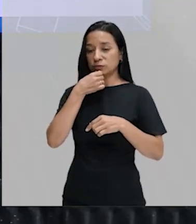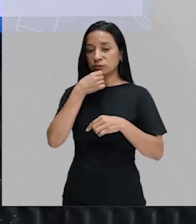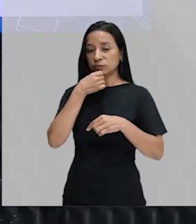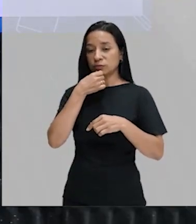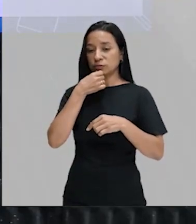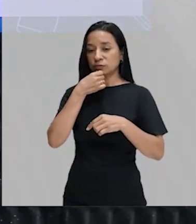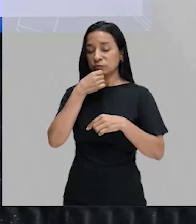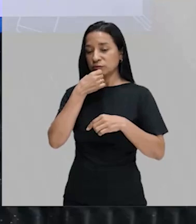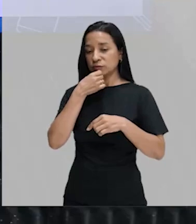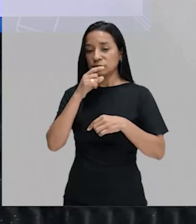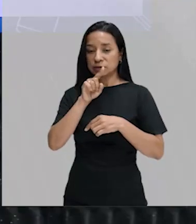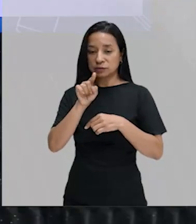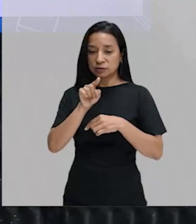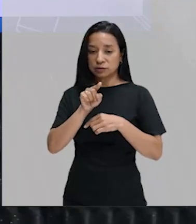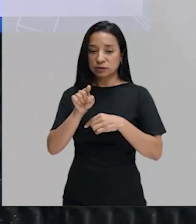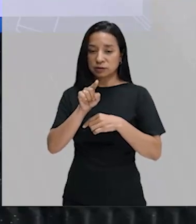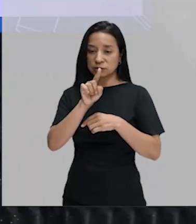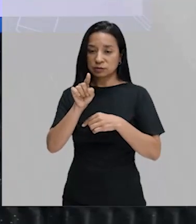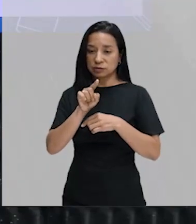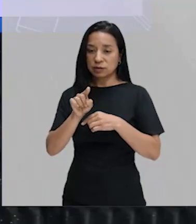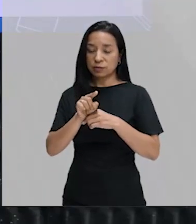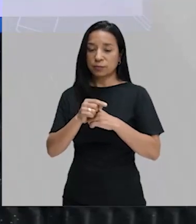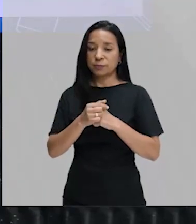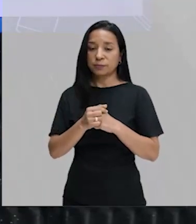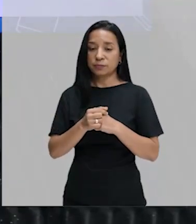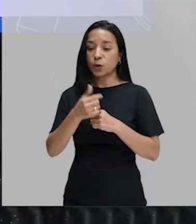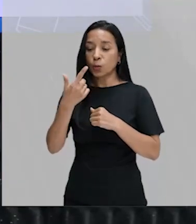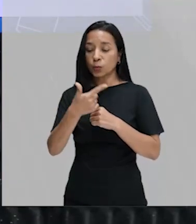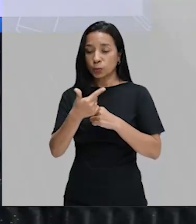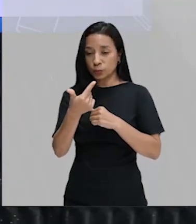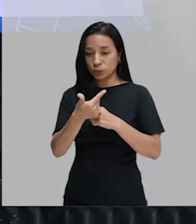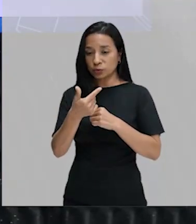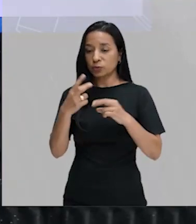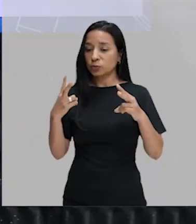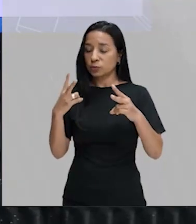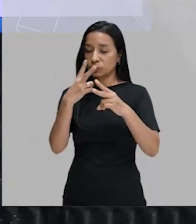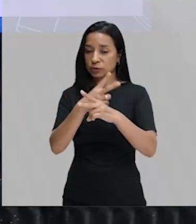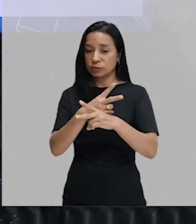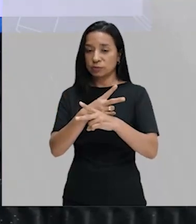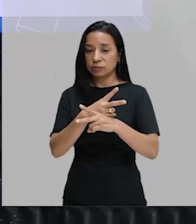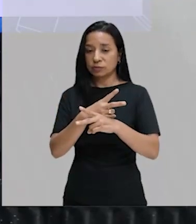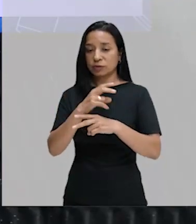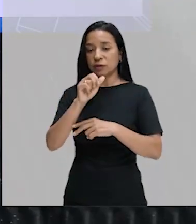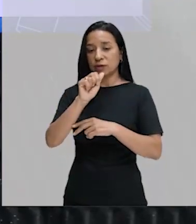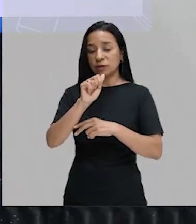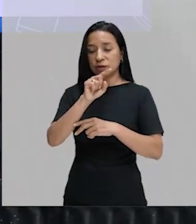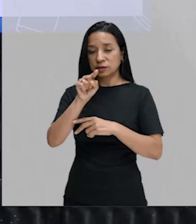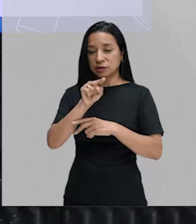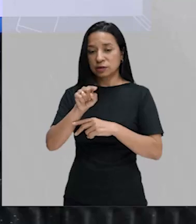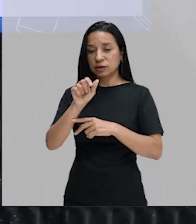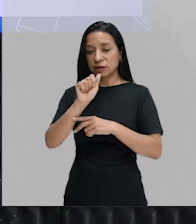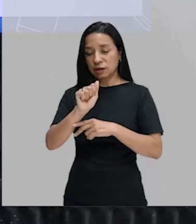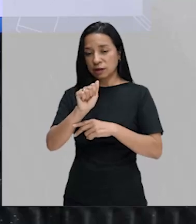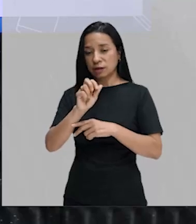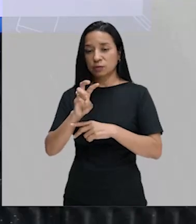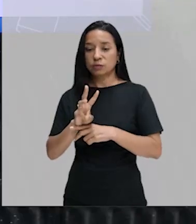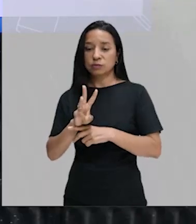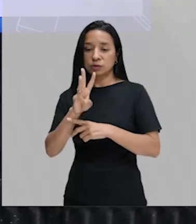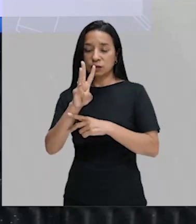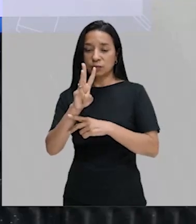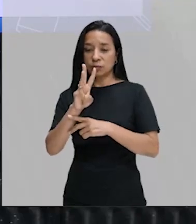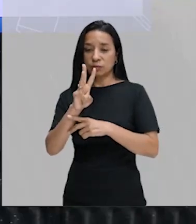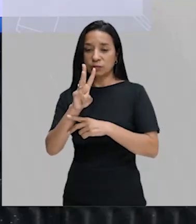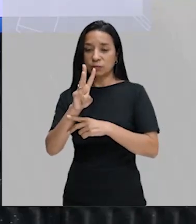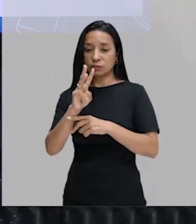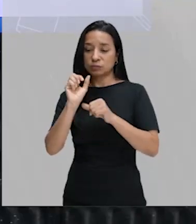vermelho. O segundo cruzamento possível, se eu tiver esse ZA com W. Z com W forma uma